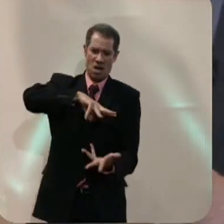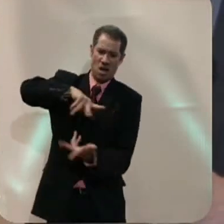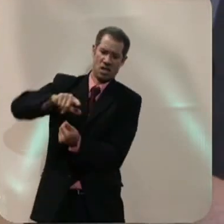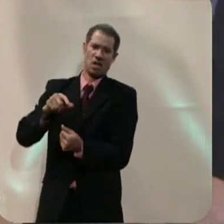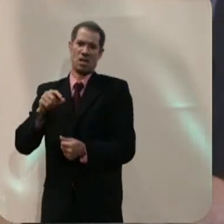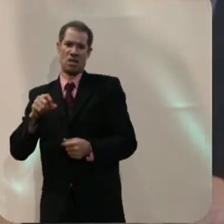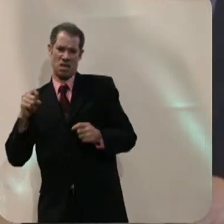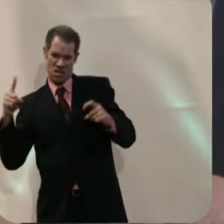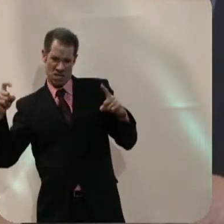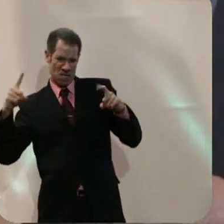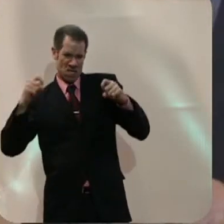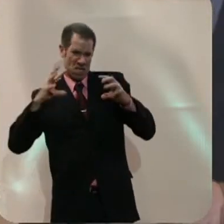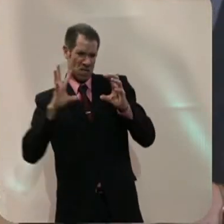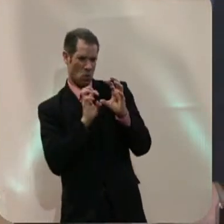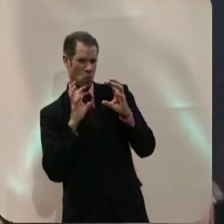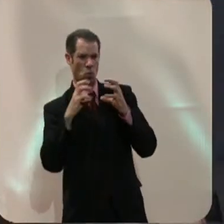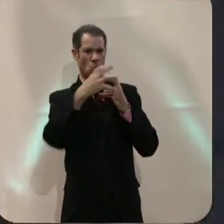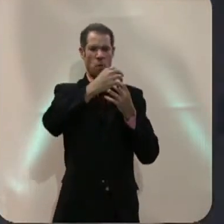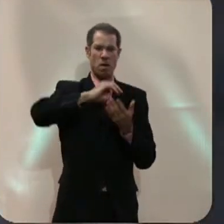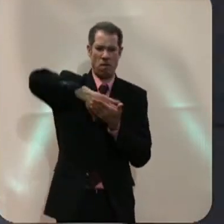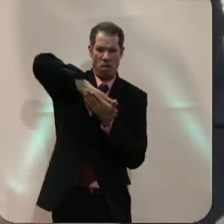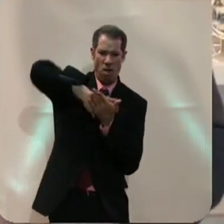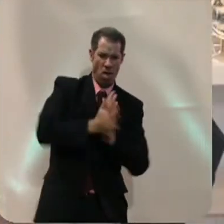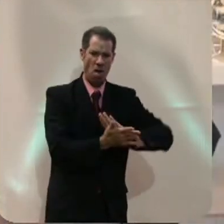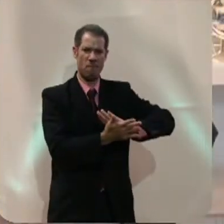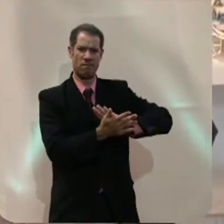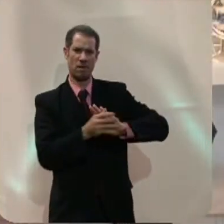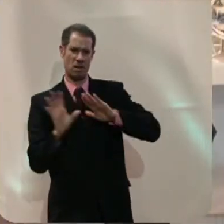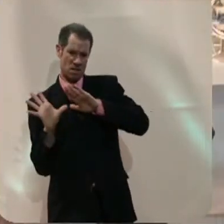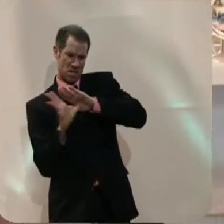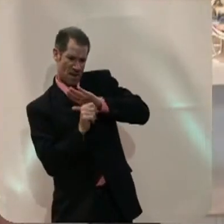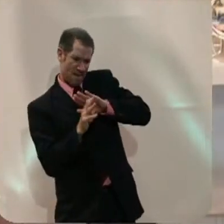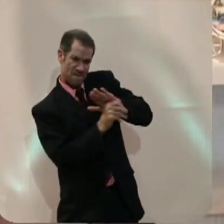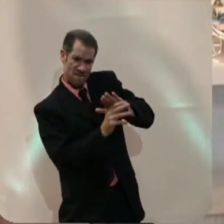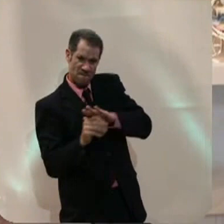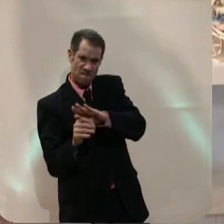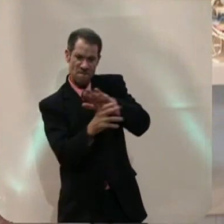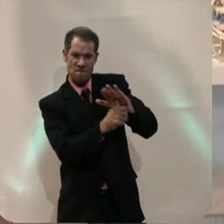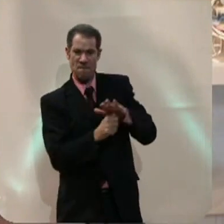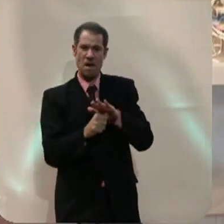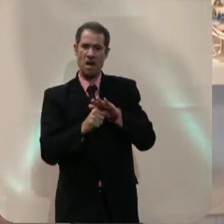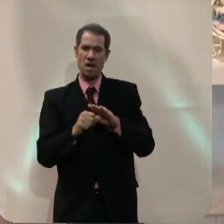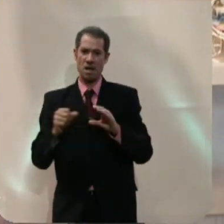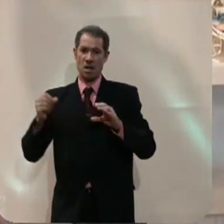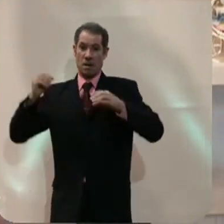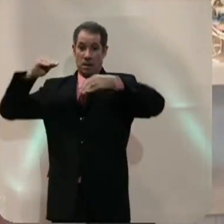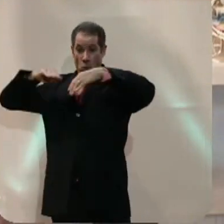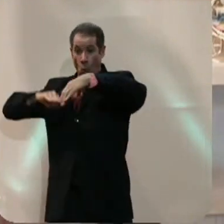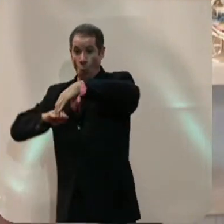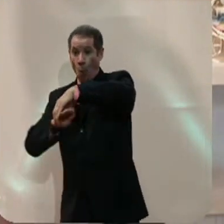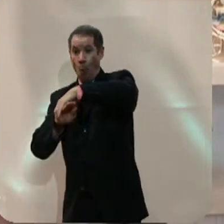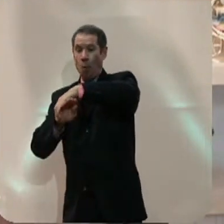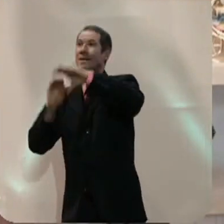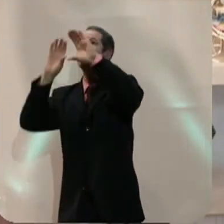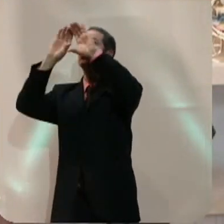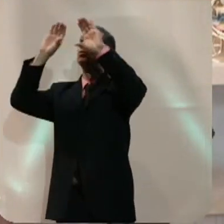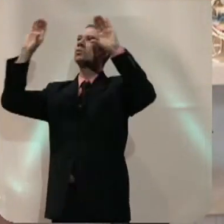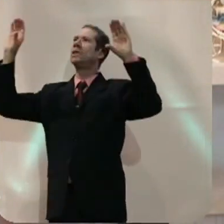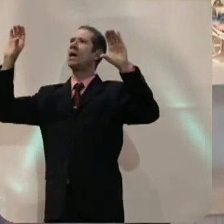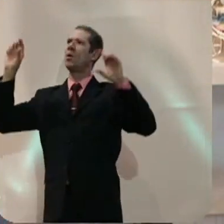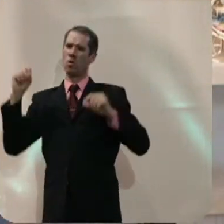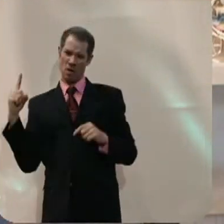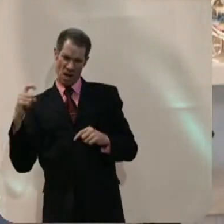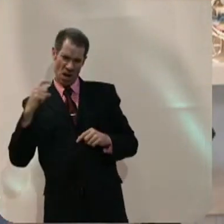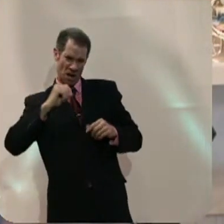traça e a ferrugem destroem, e onde os ladrões arrombam e furtam, mas acumulem para vocês tesouros nos céus, onde a traça e